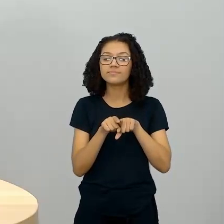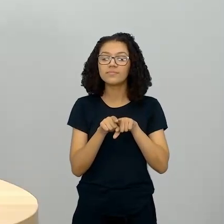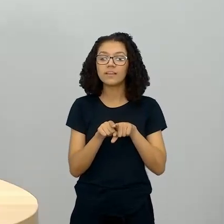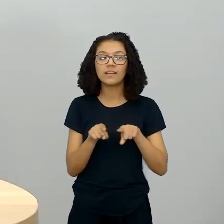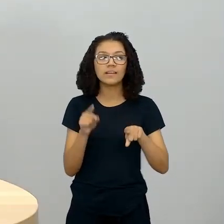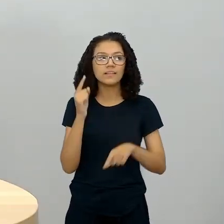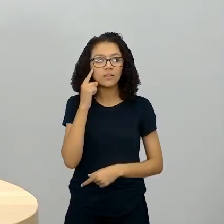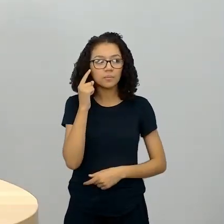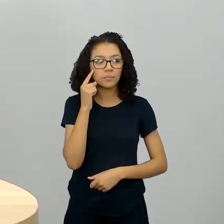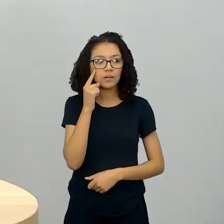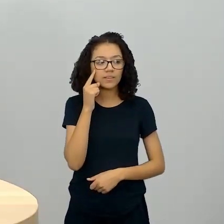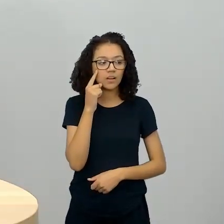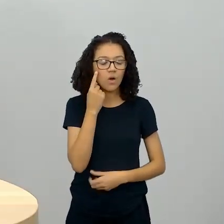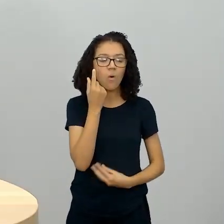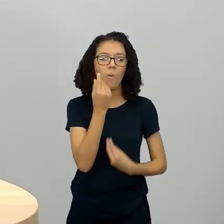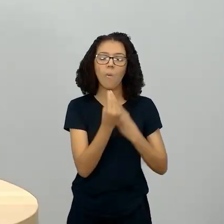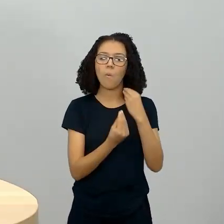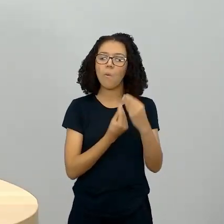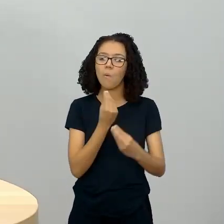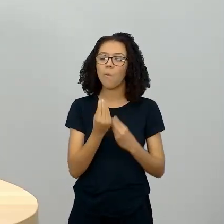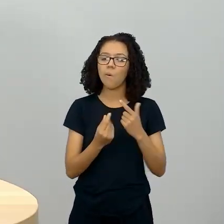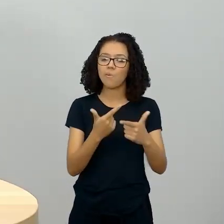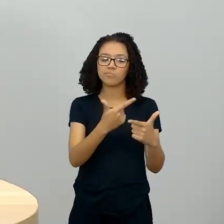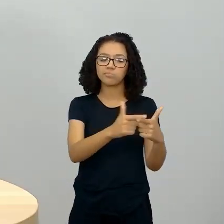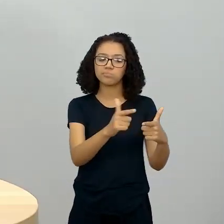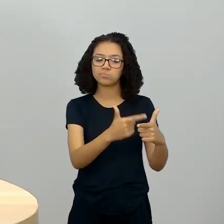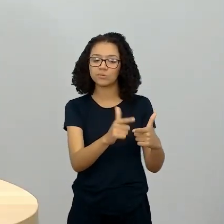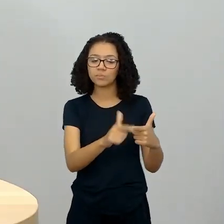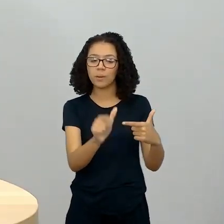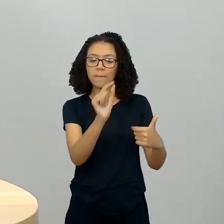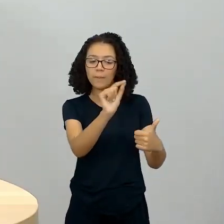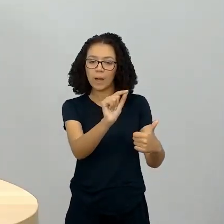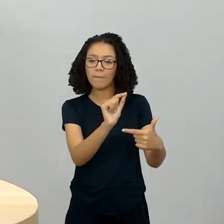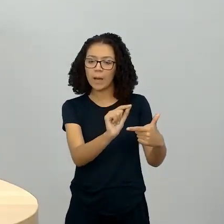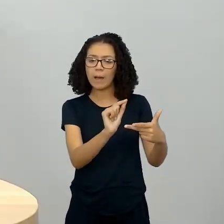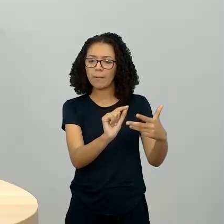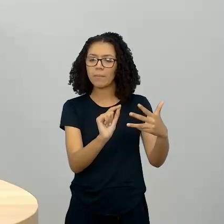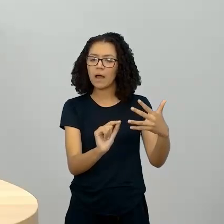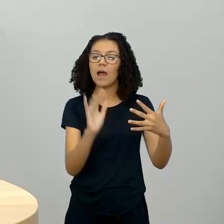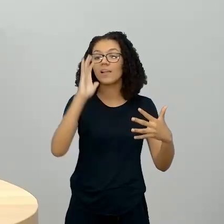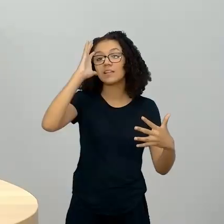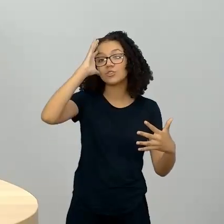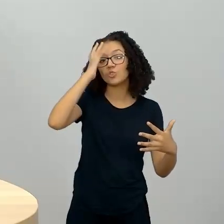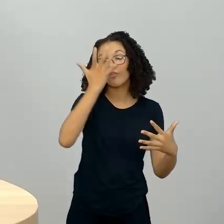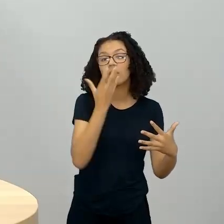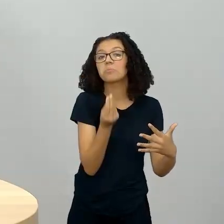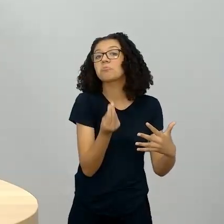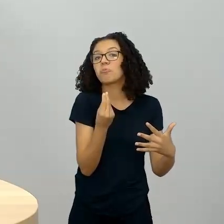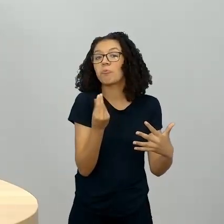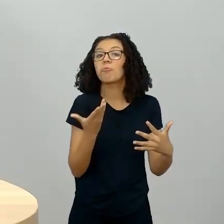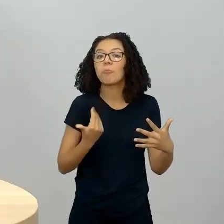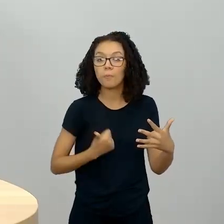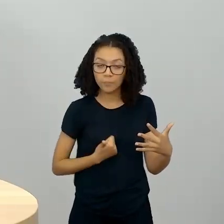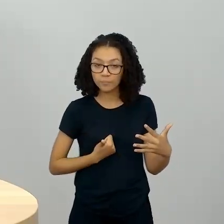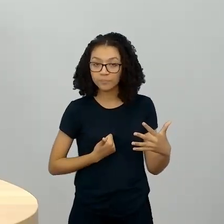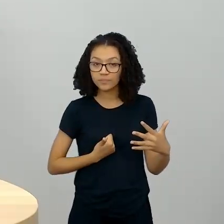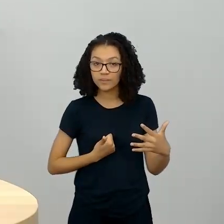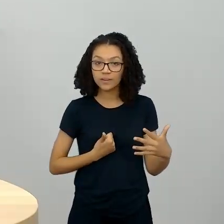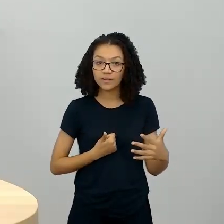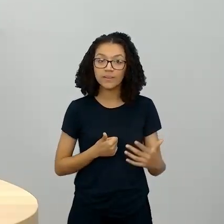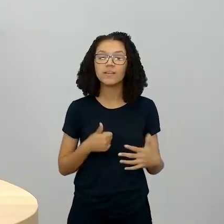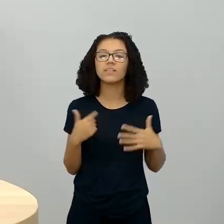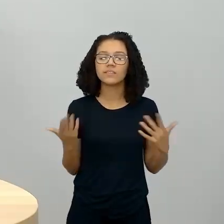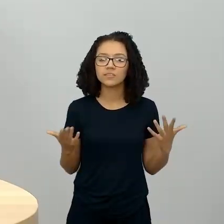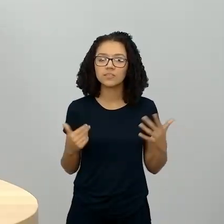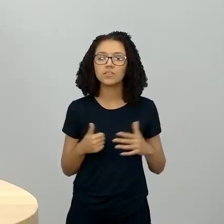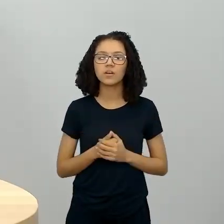para resolver esses problemas sociais. Então, partindo ali do nosso, considerando a centralidade